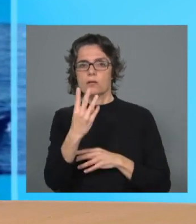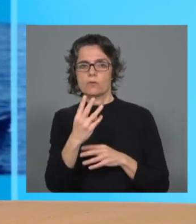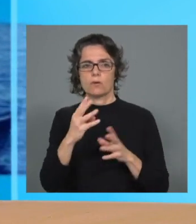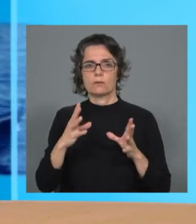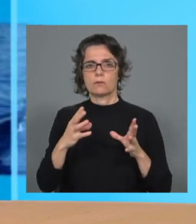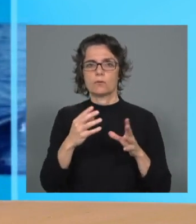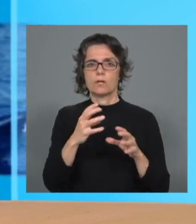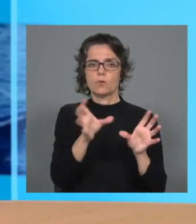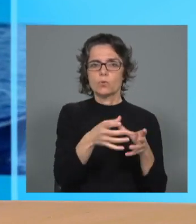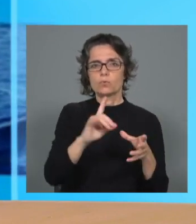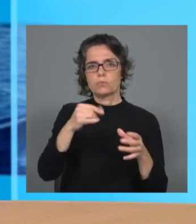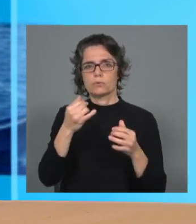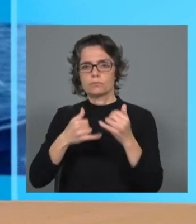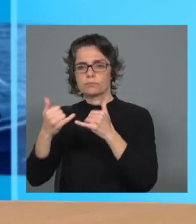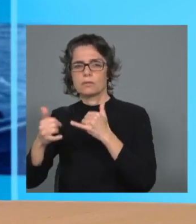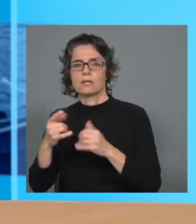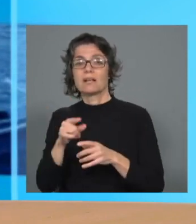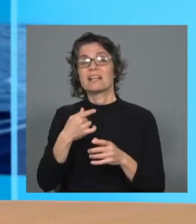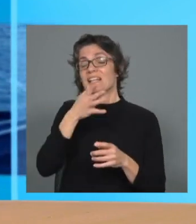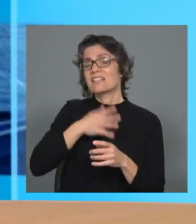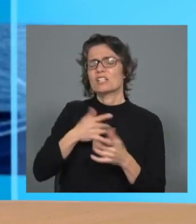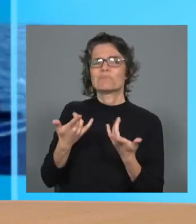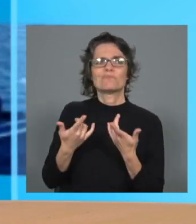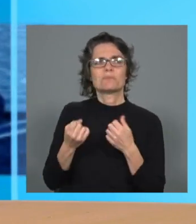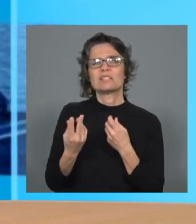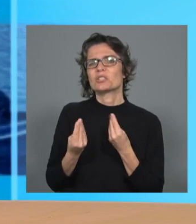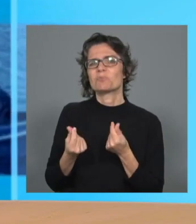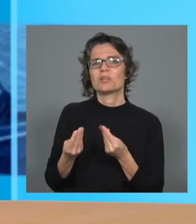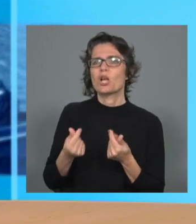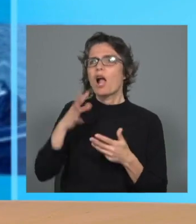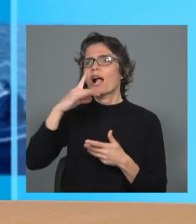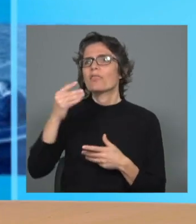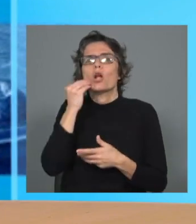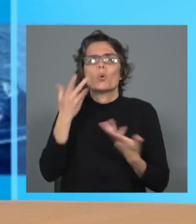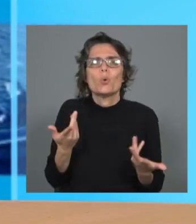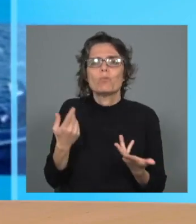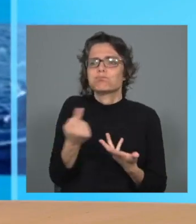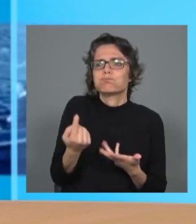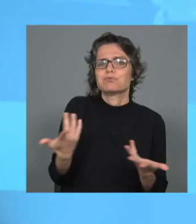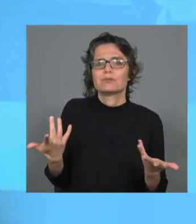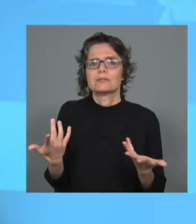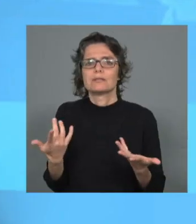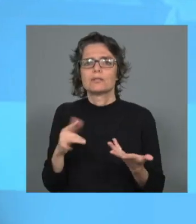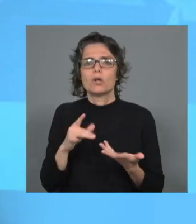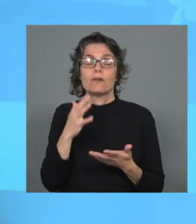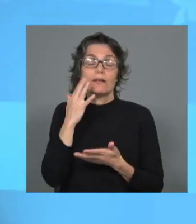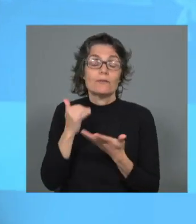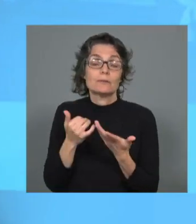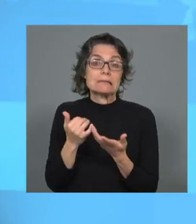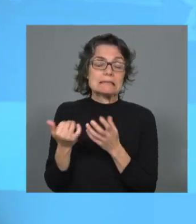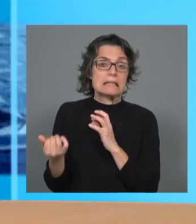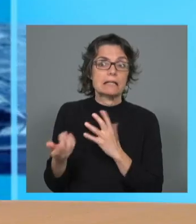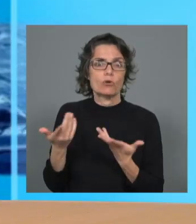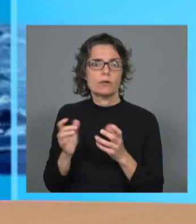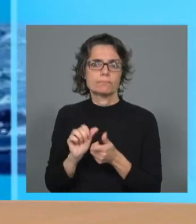logo, senhor padre, isso vai tirar um bocadinho o dinamismo, depois não podemos cantar, não estamos juntos, então vamos tentar dar ali a volta à coisa, ou